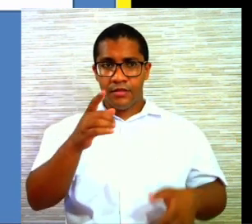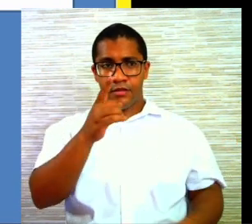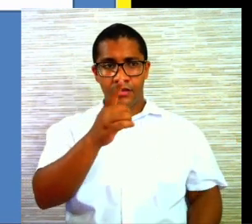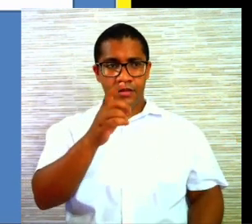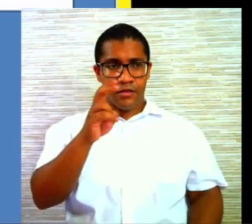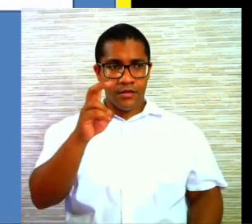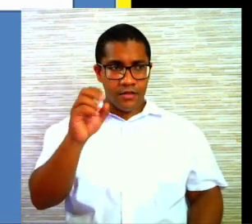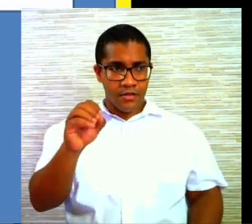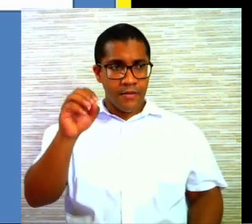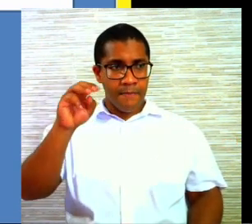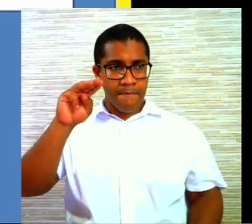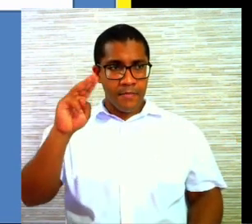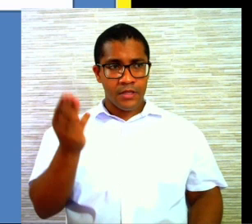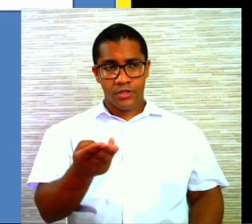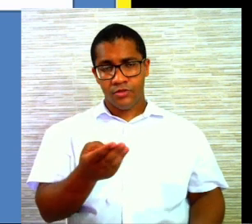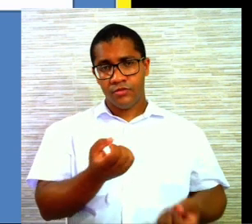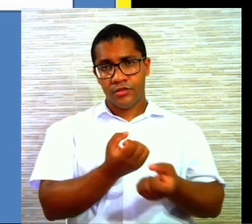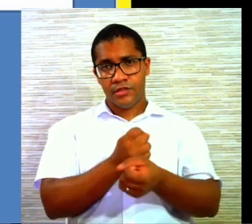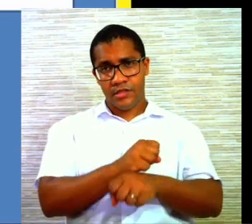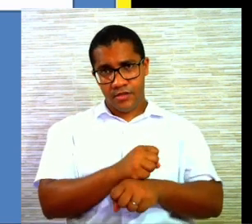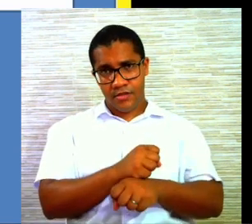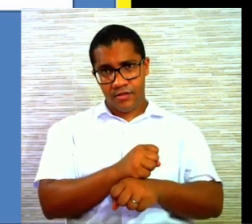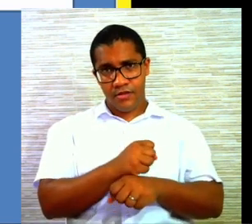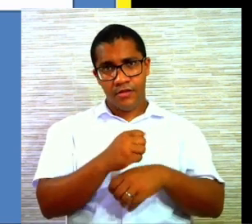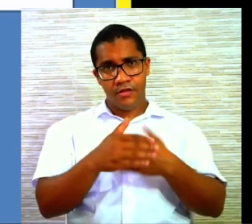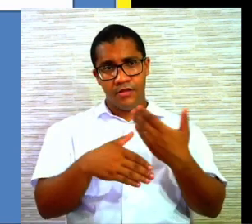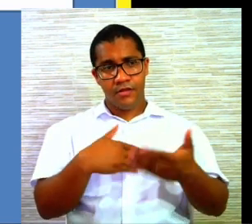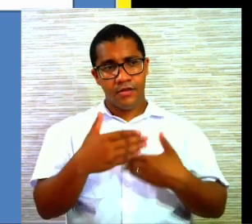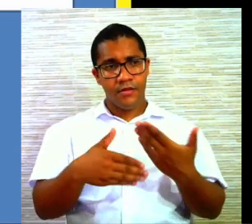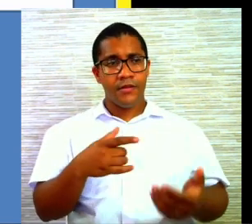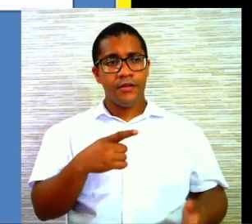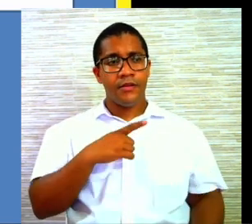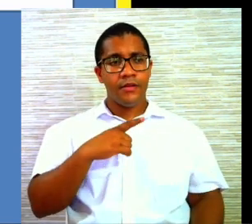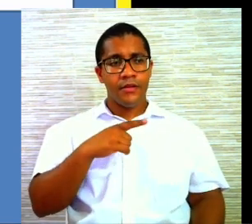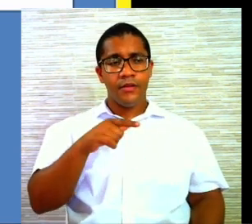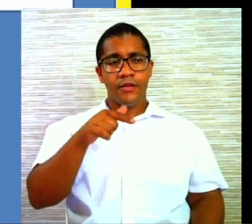De 1831 a 1850, no Brasil,